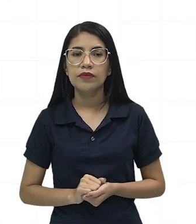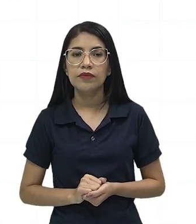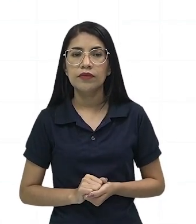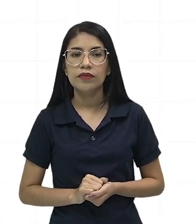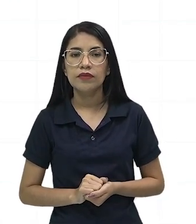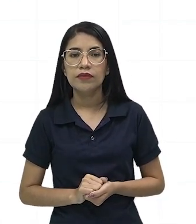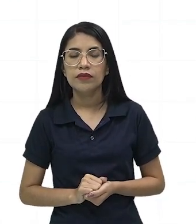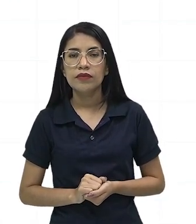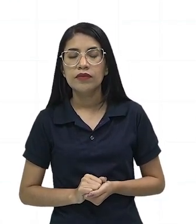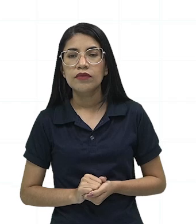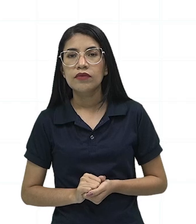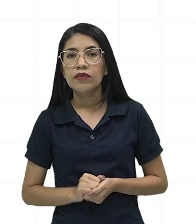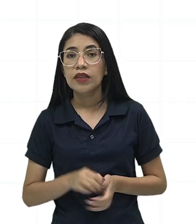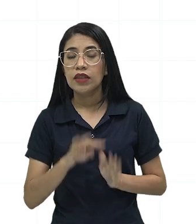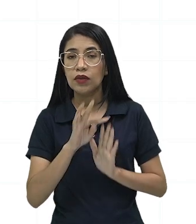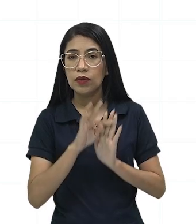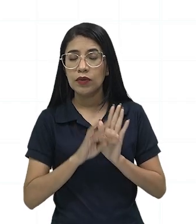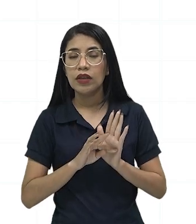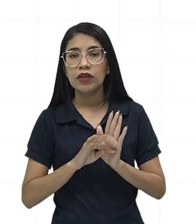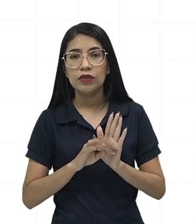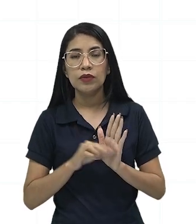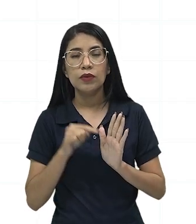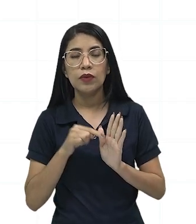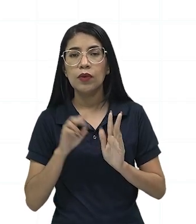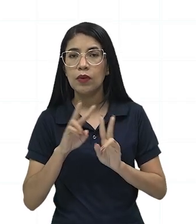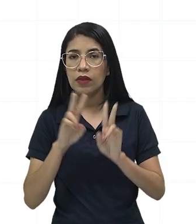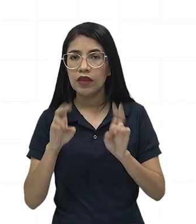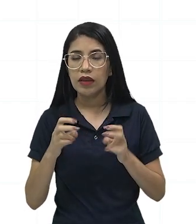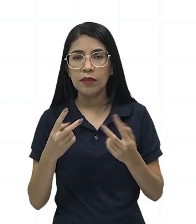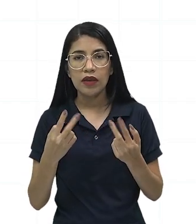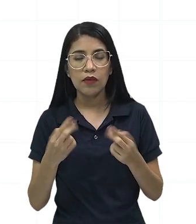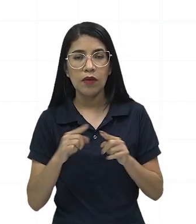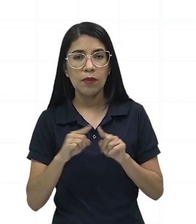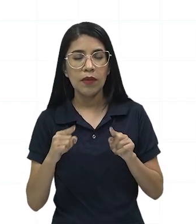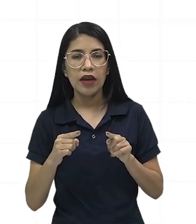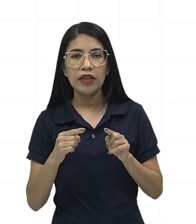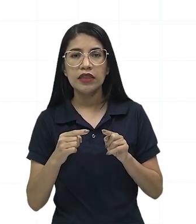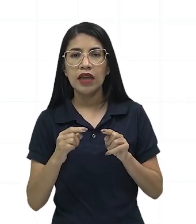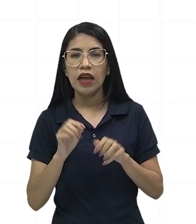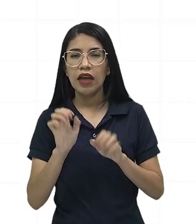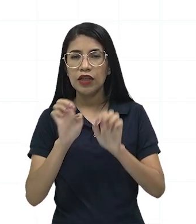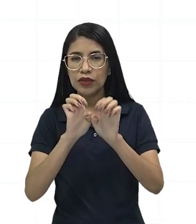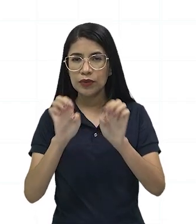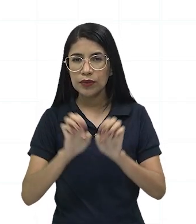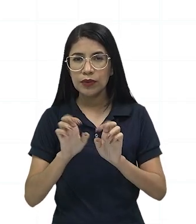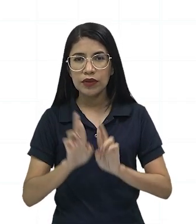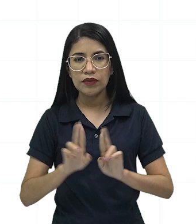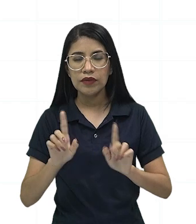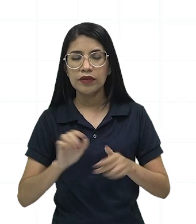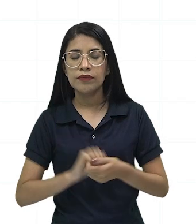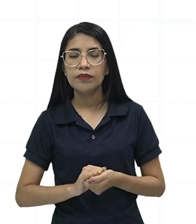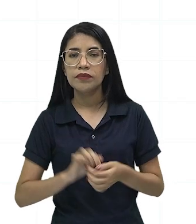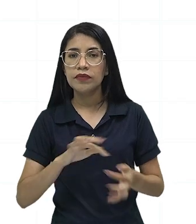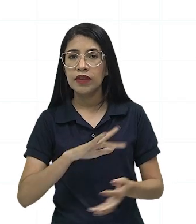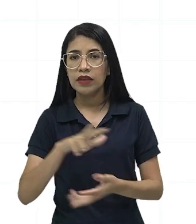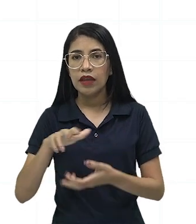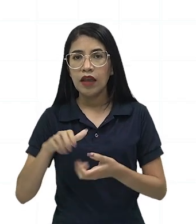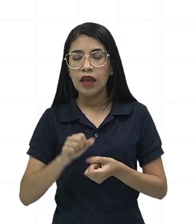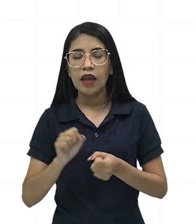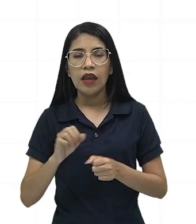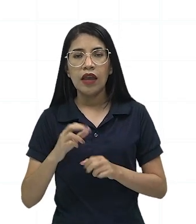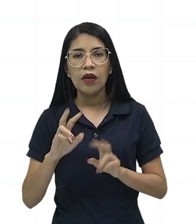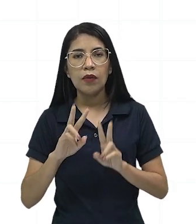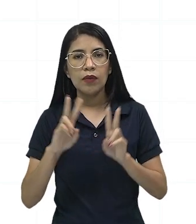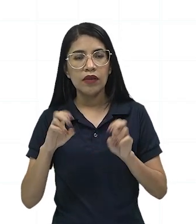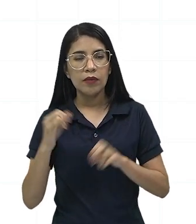No texto 2, nós temos a mesma ideia, mas escrita de uma outra forma. A sustentabilidade é um assunto de